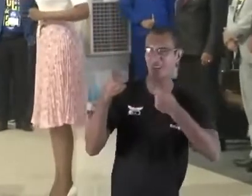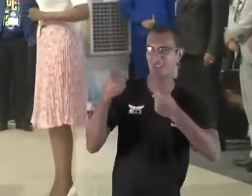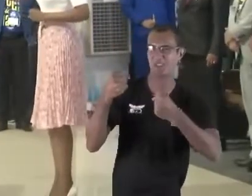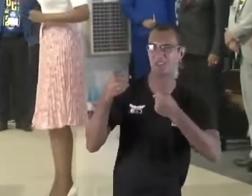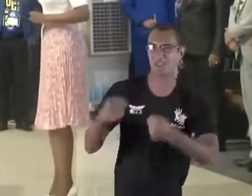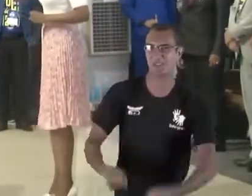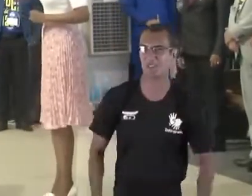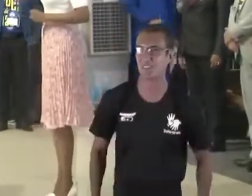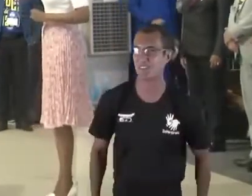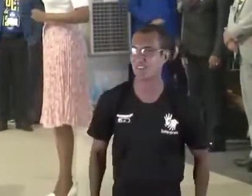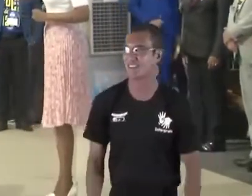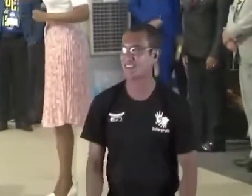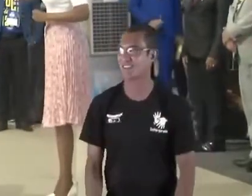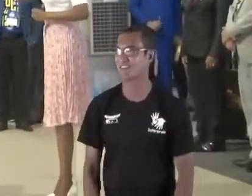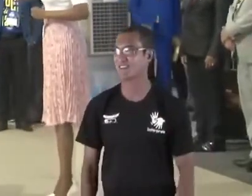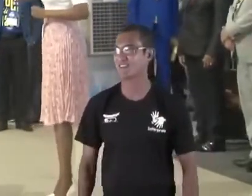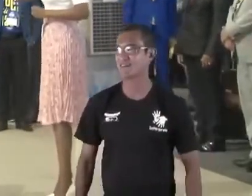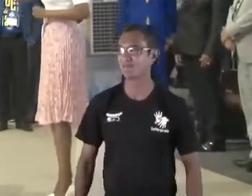Todo-Poderoso.